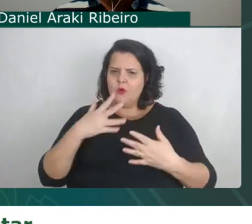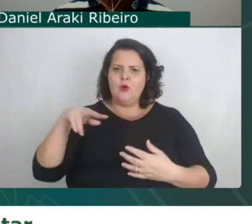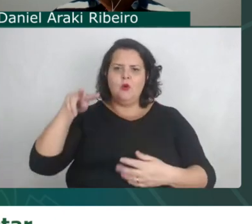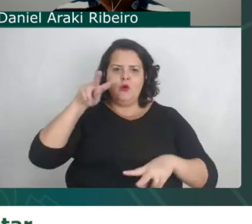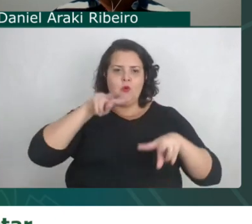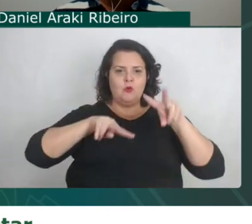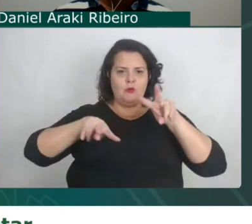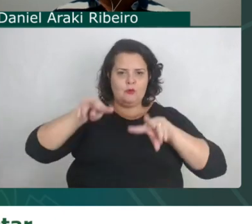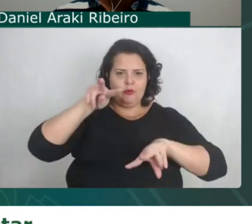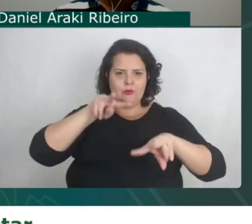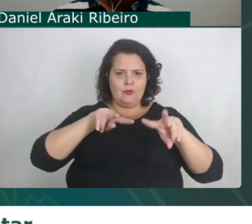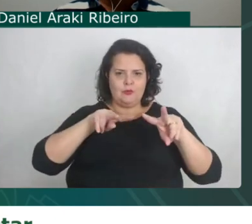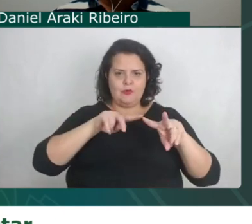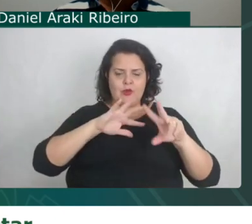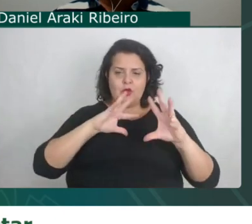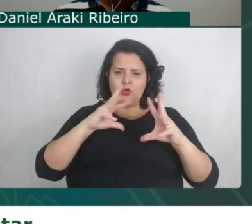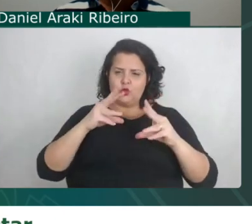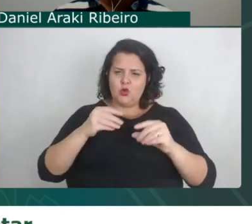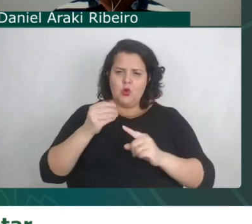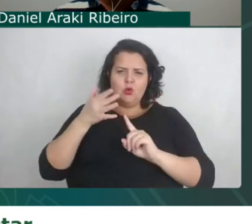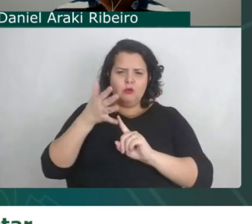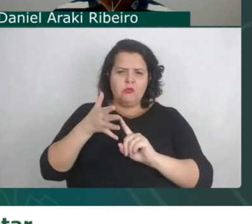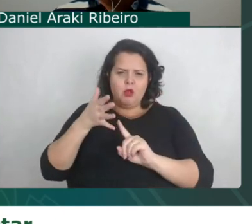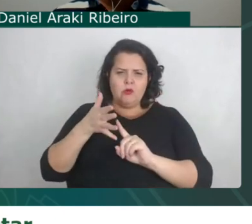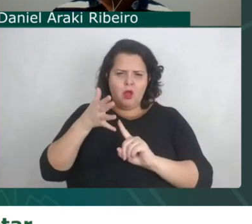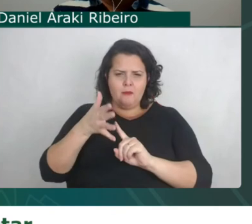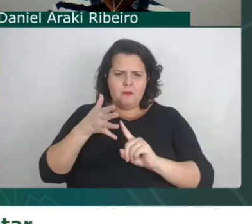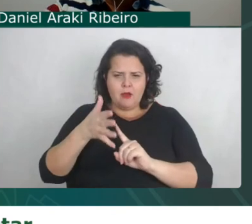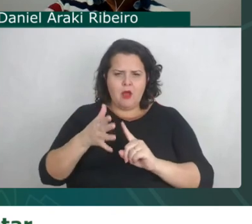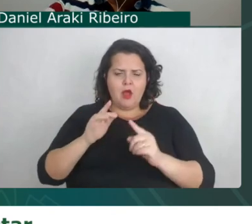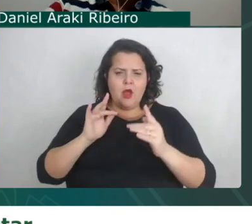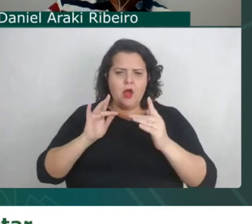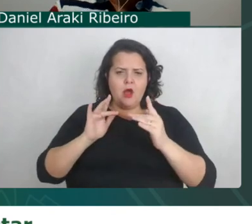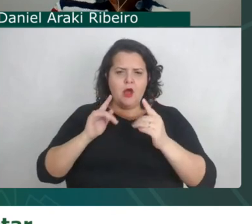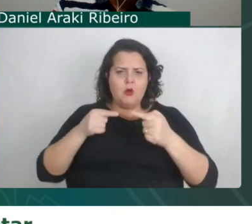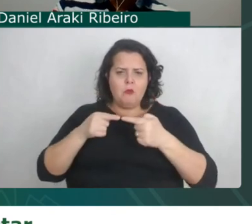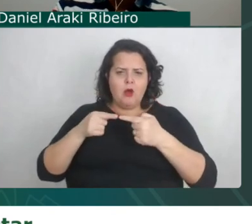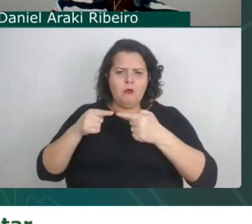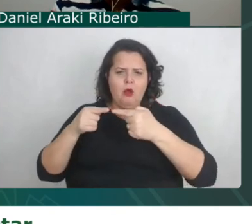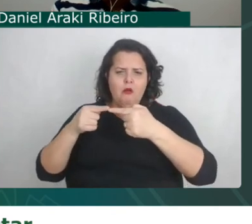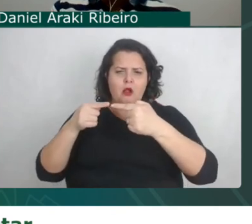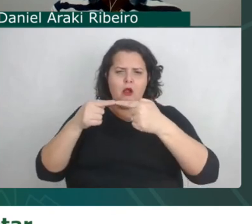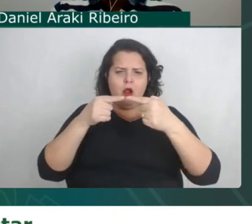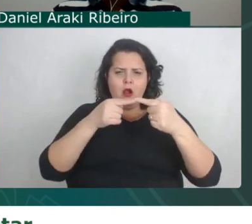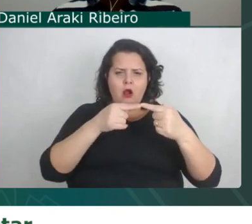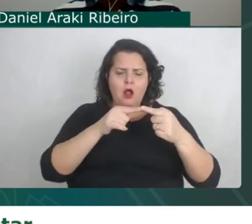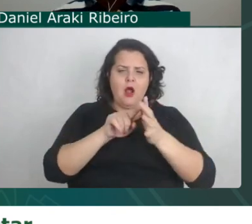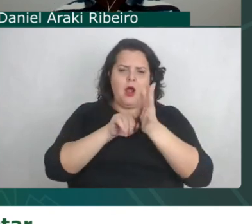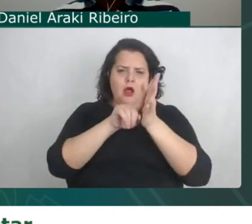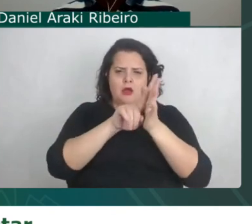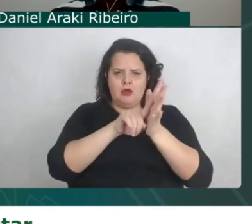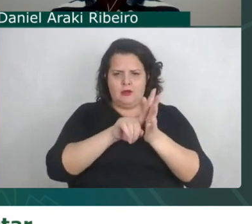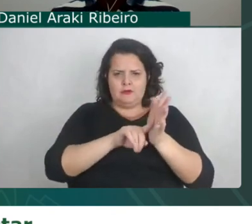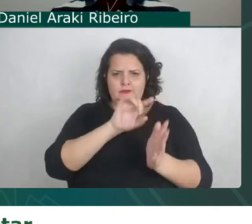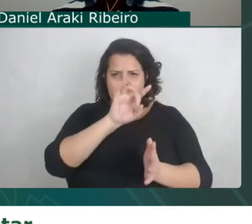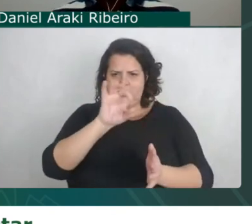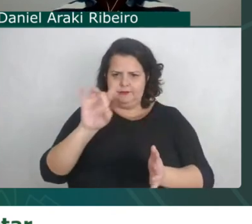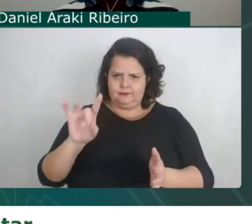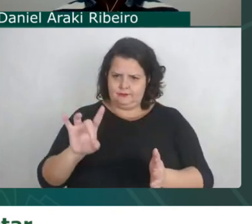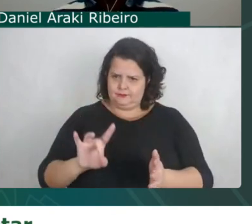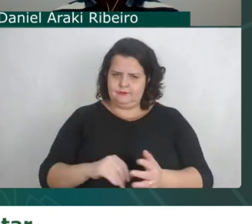se complementam, né? A linha de pesquisa que cada um construiu e como elas conversam. A